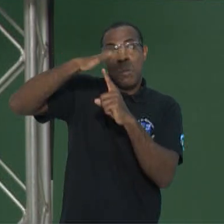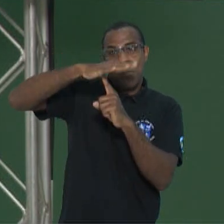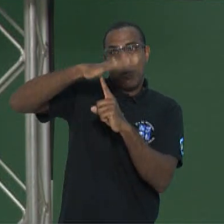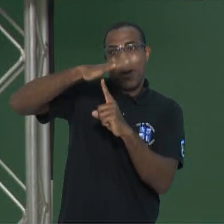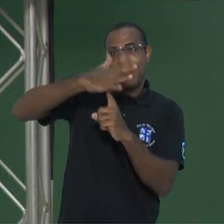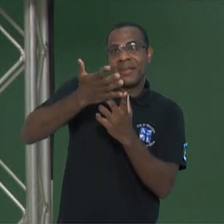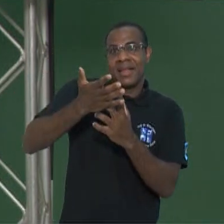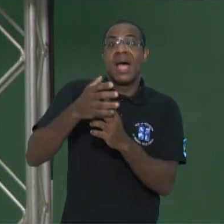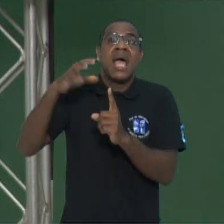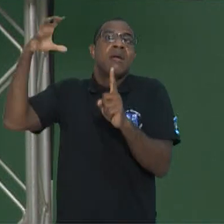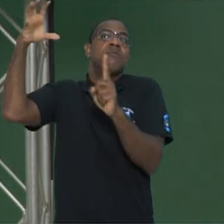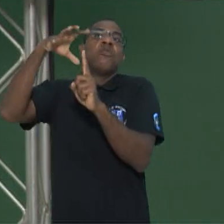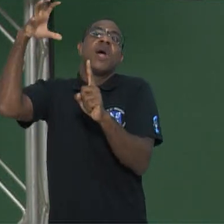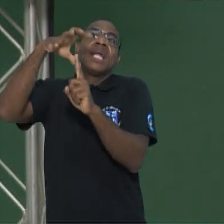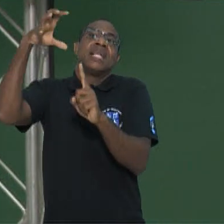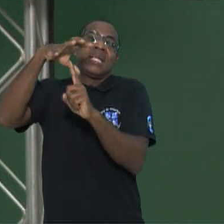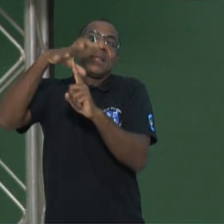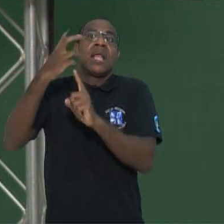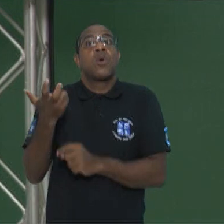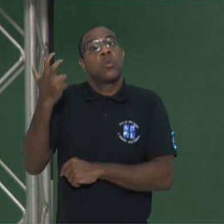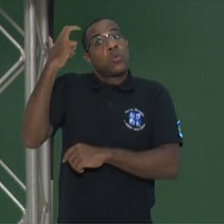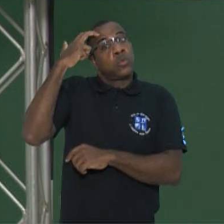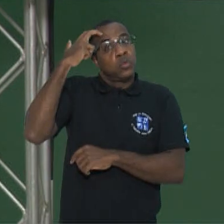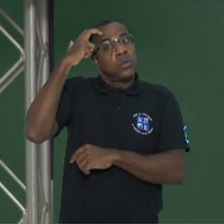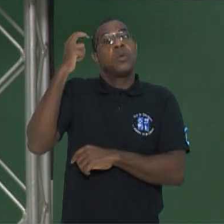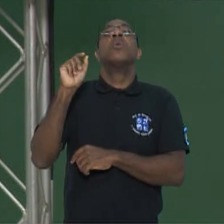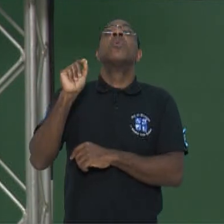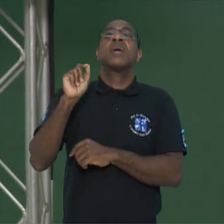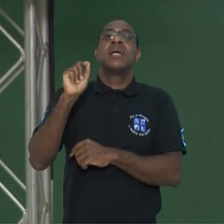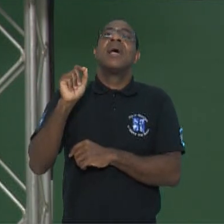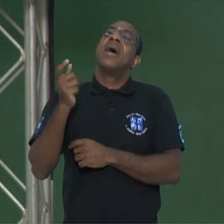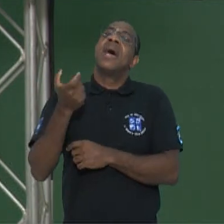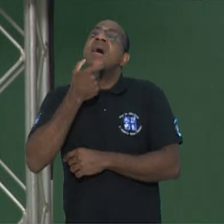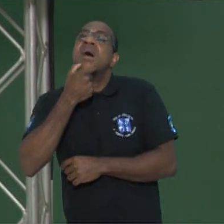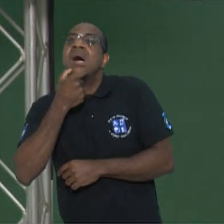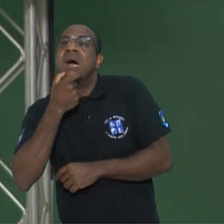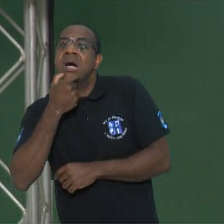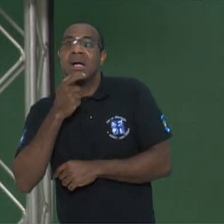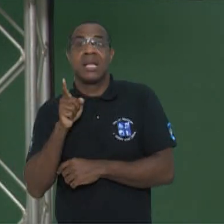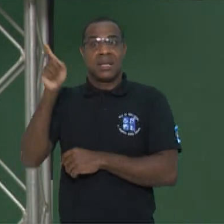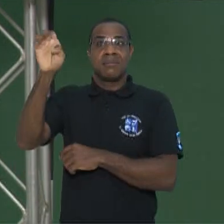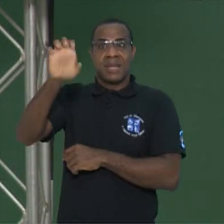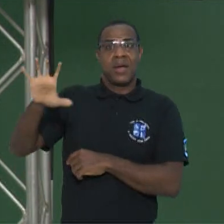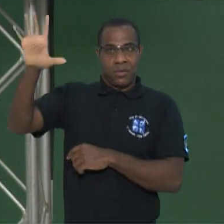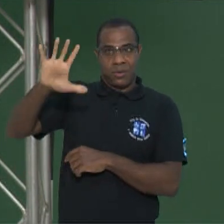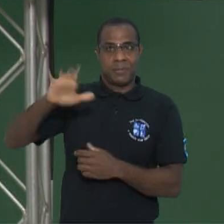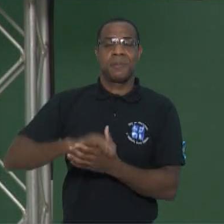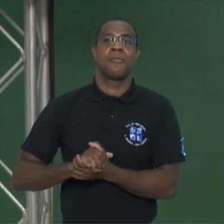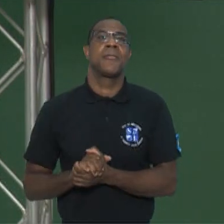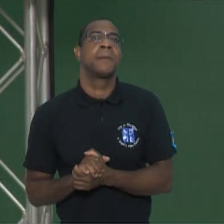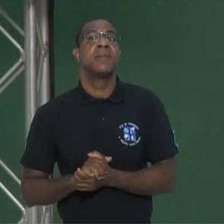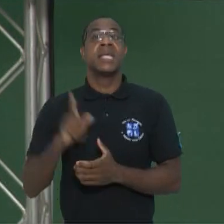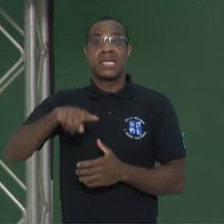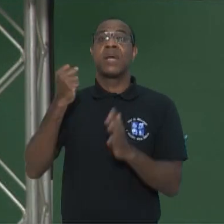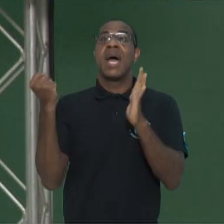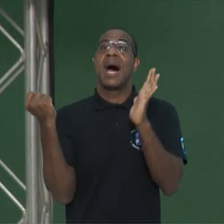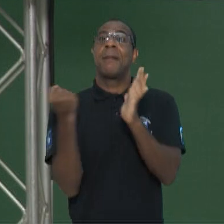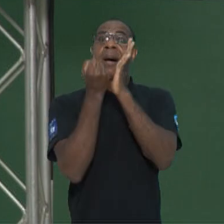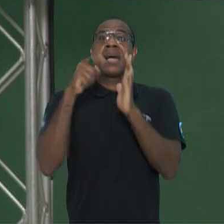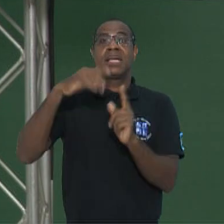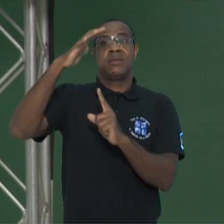europeus influenciaram em diferentes culturas aí pelo mundo e também tem essa marca no nosso estado, né? Um